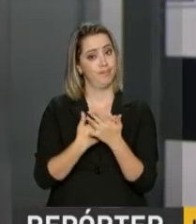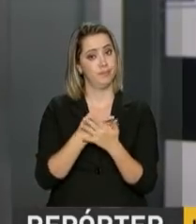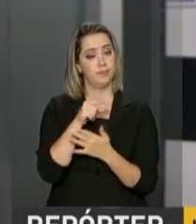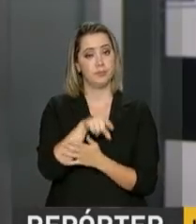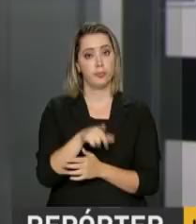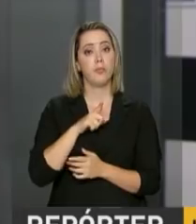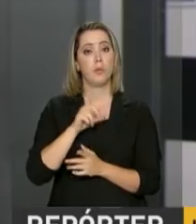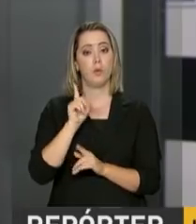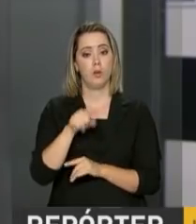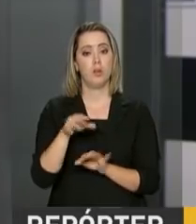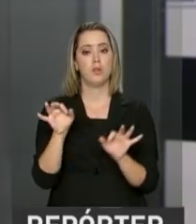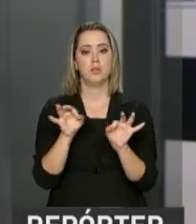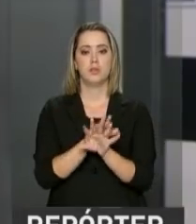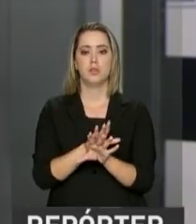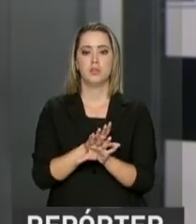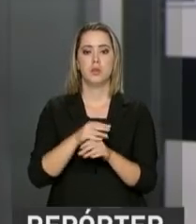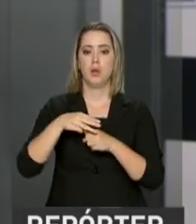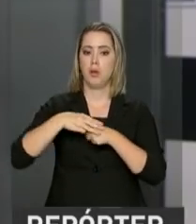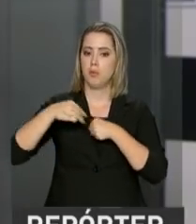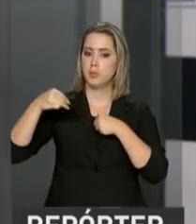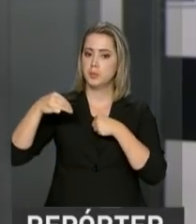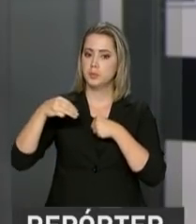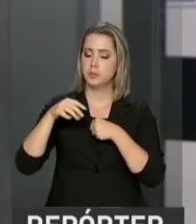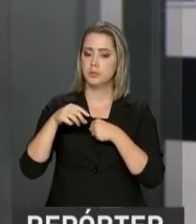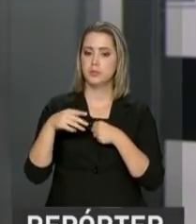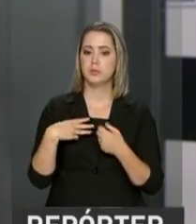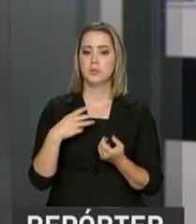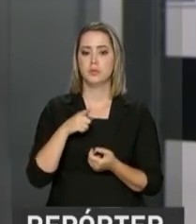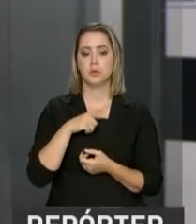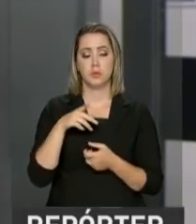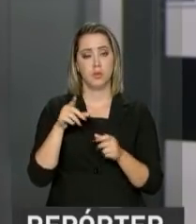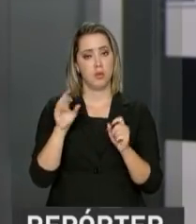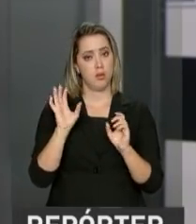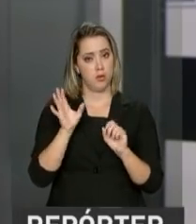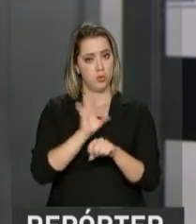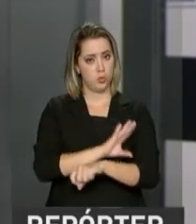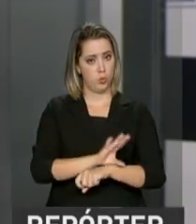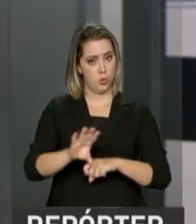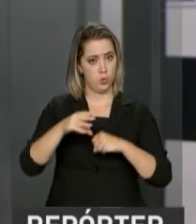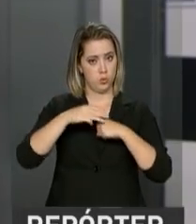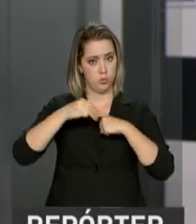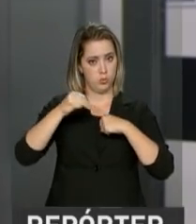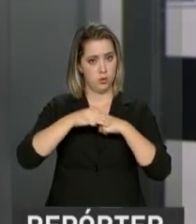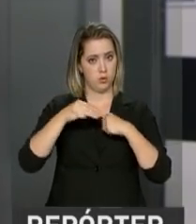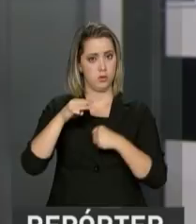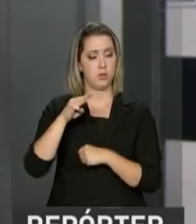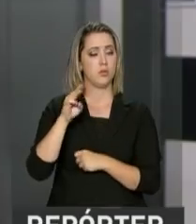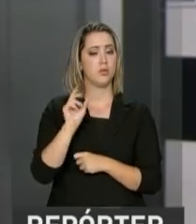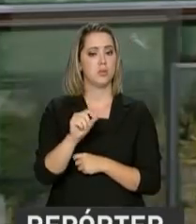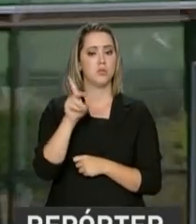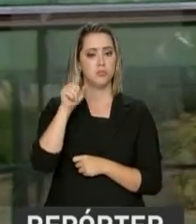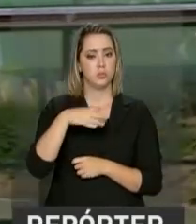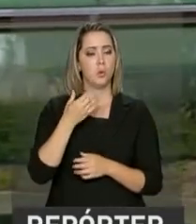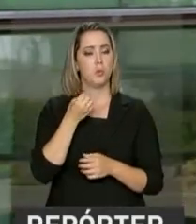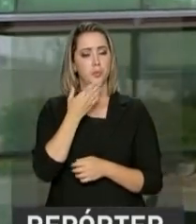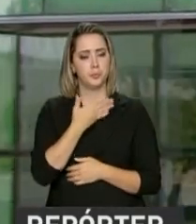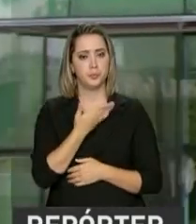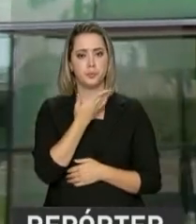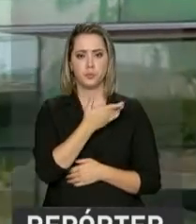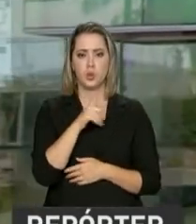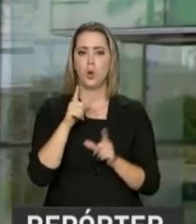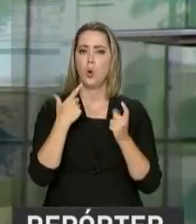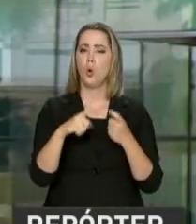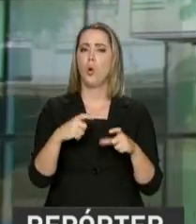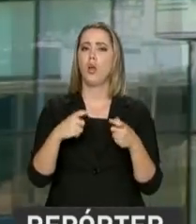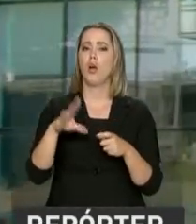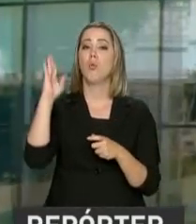princialmente eu tô acabando o mestrado noso mestrado naj é um lugar bem tranquilo luí está falando da